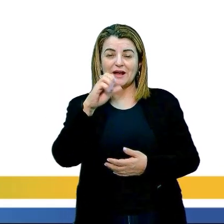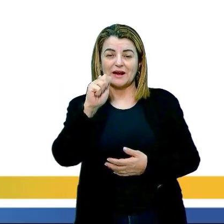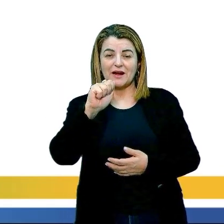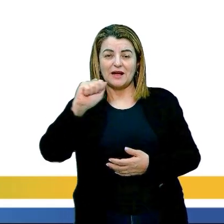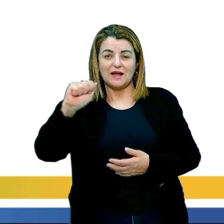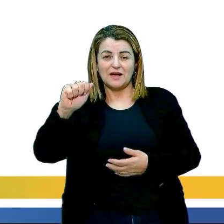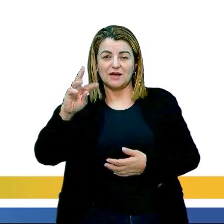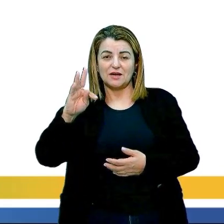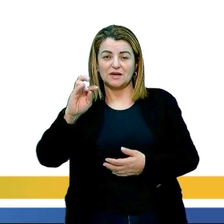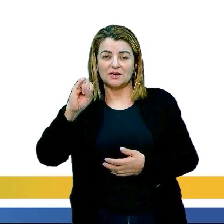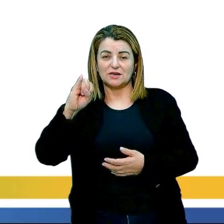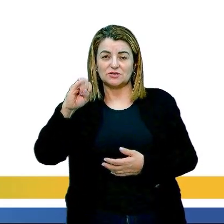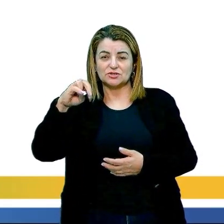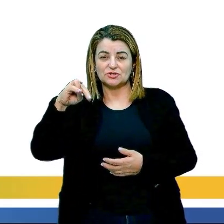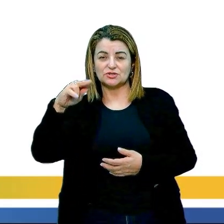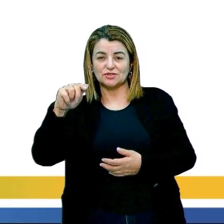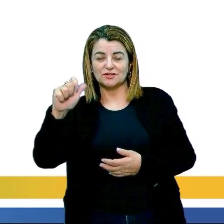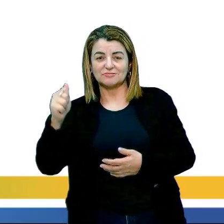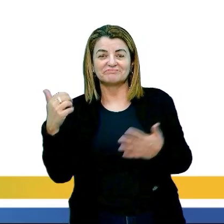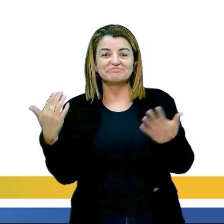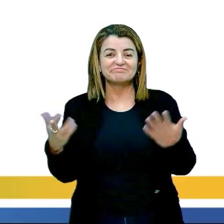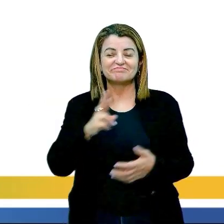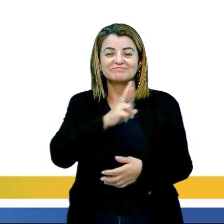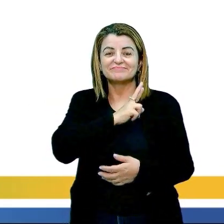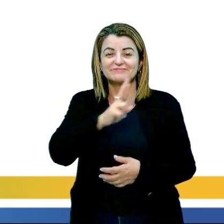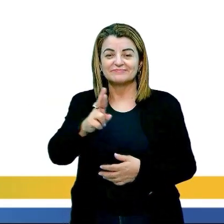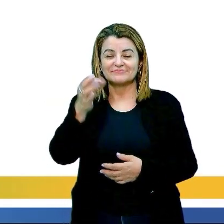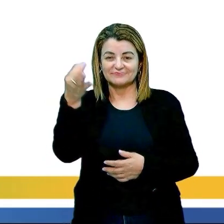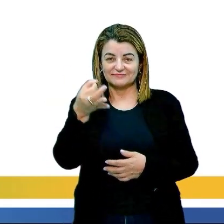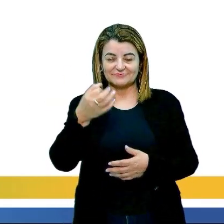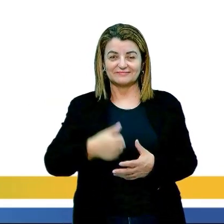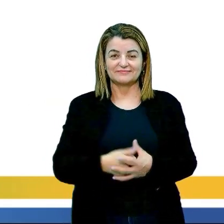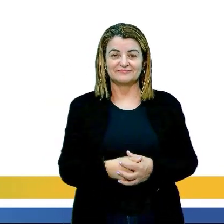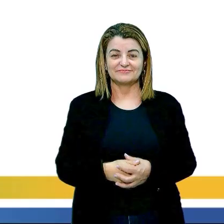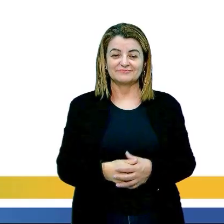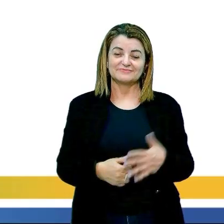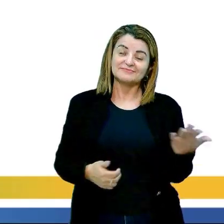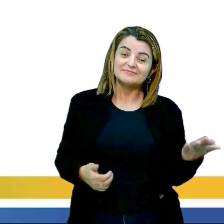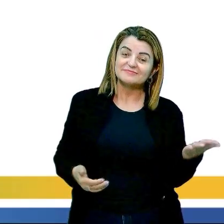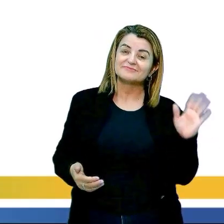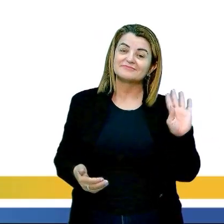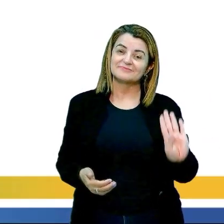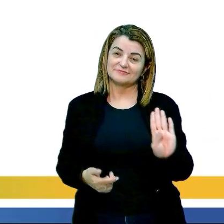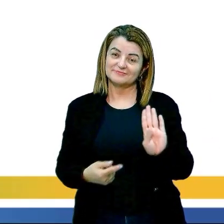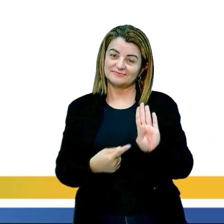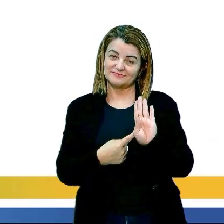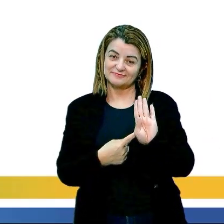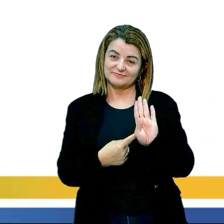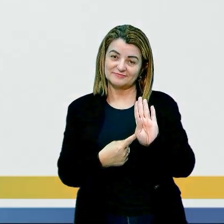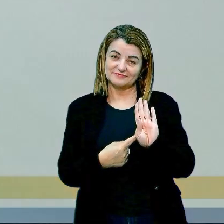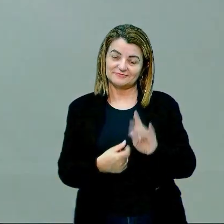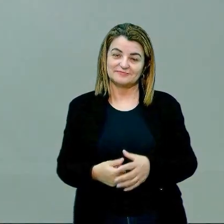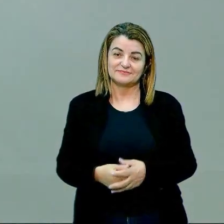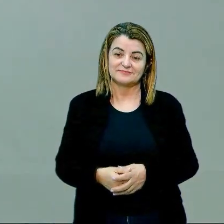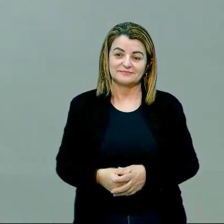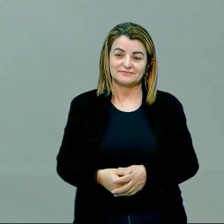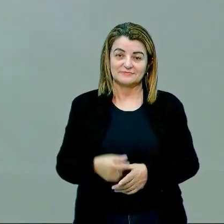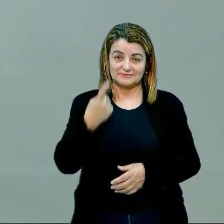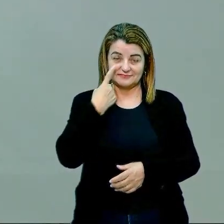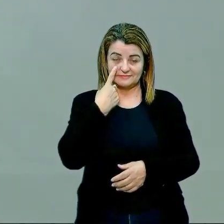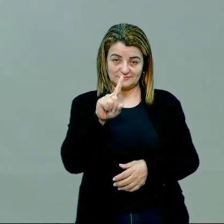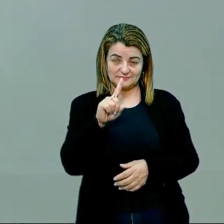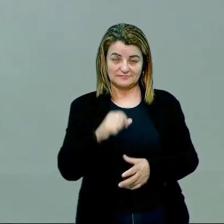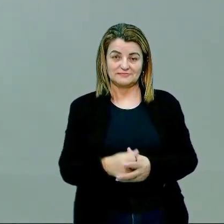resposta correta, não vou nem ler para vocês as proposições. Letra B. Ok? Viram